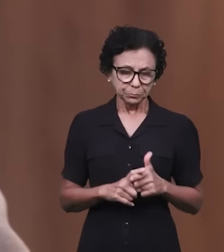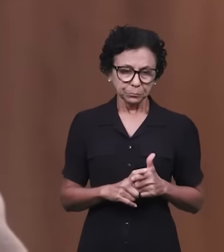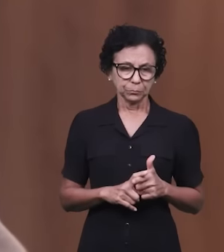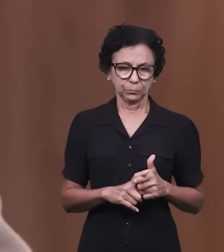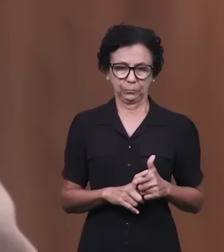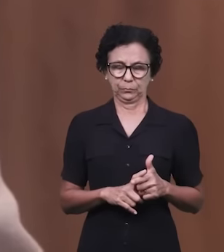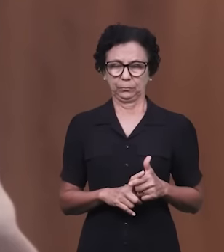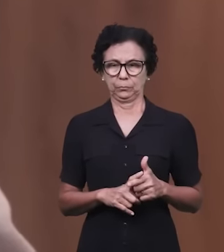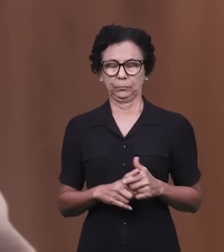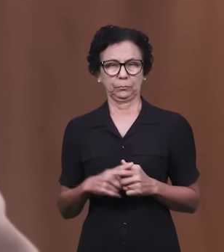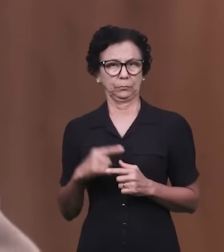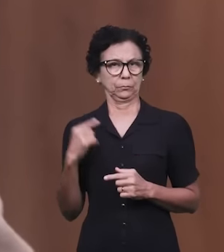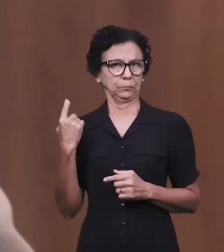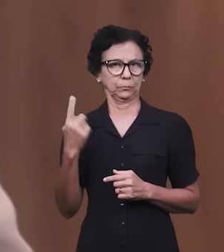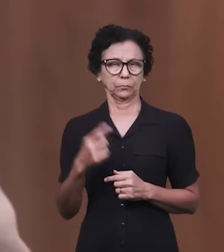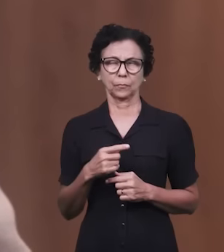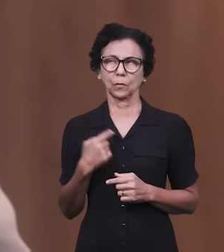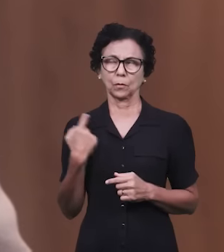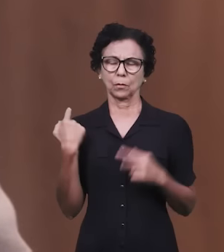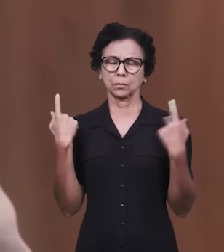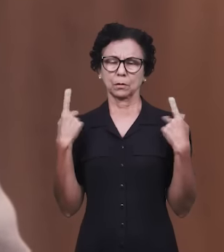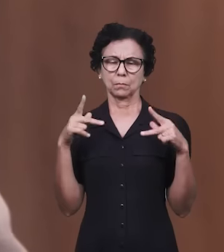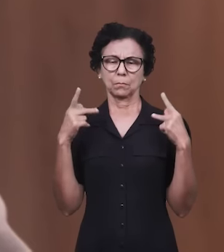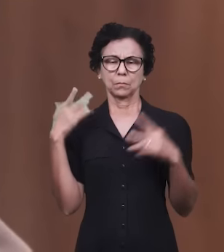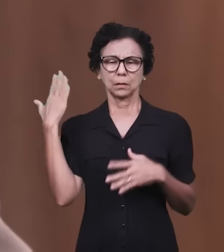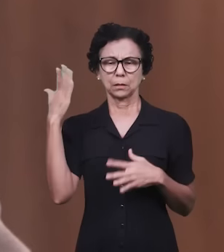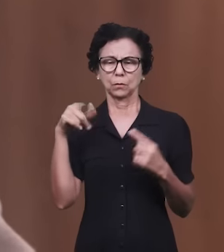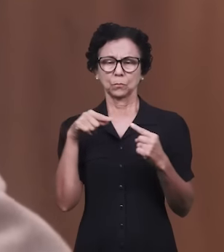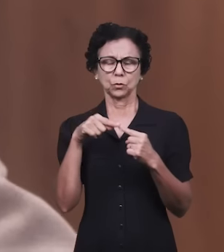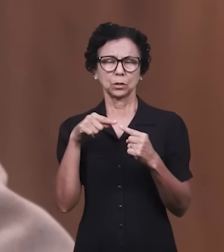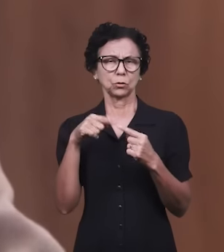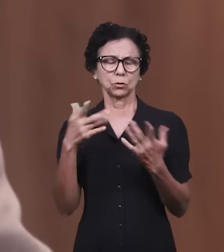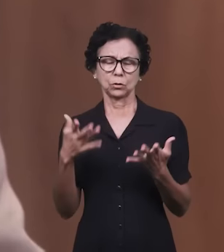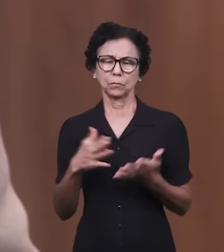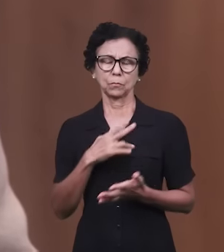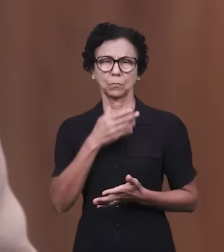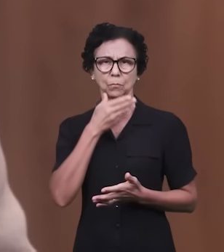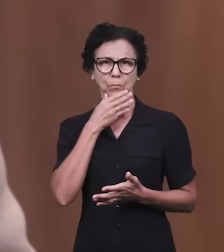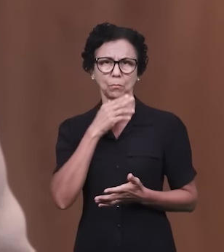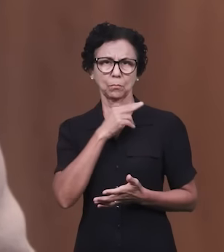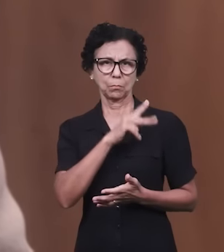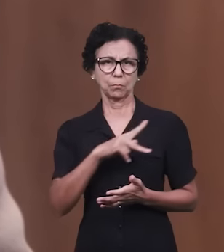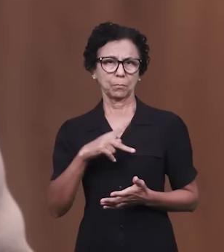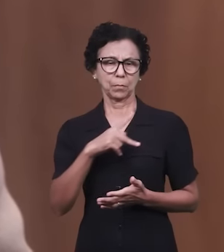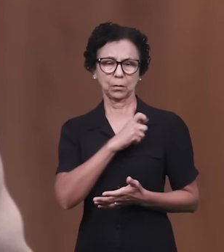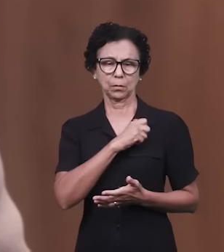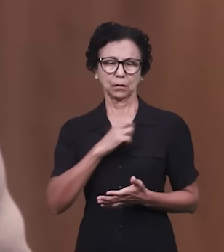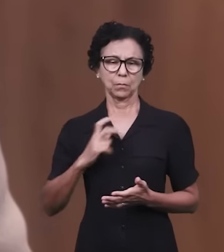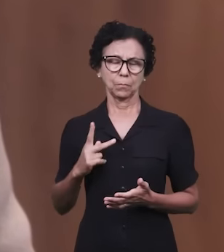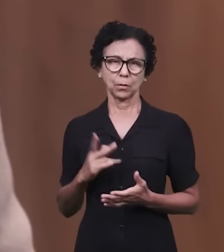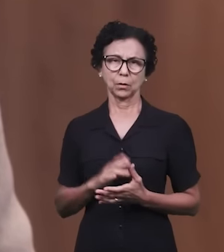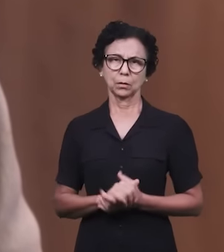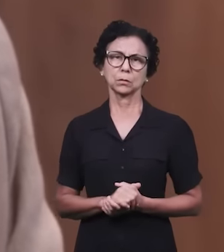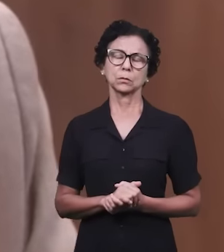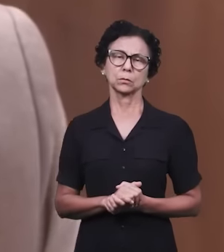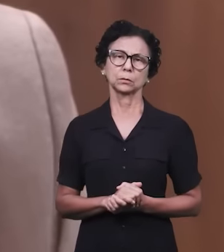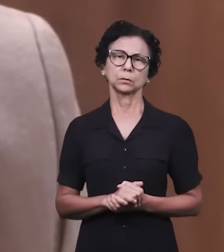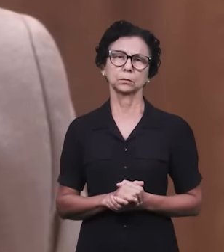de sabedoria humana. Nossa pregação é uma palavra objetiva, como Paulo falava. Paulo fala aqui em 2 Coríntios, 1 Coríntios